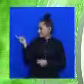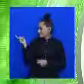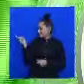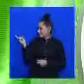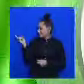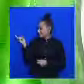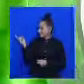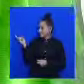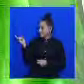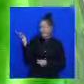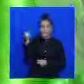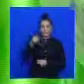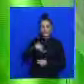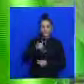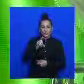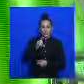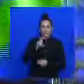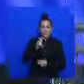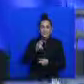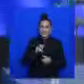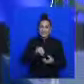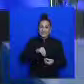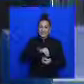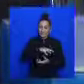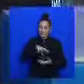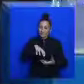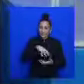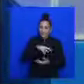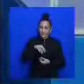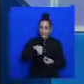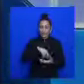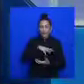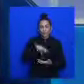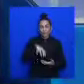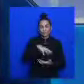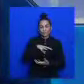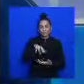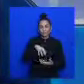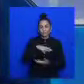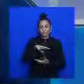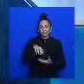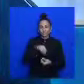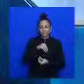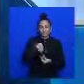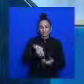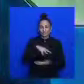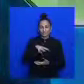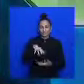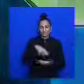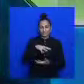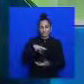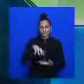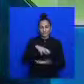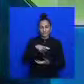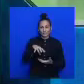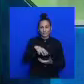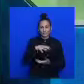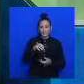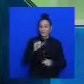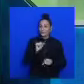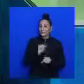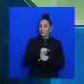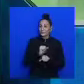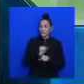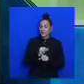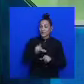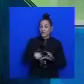valendo! Novamente as 10 bolas numeradas de 0 a 9, girando e sendo embaralhadas, e vamos